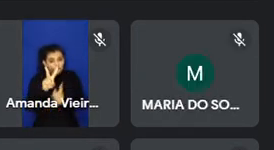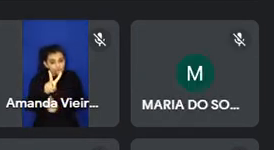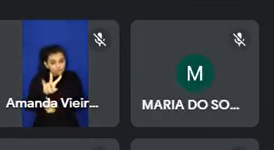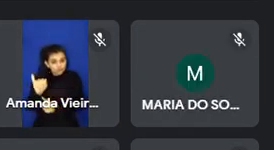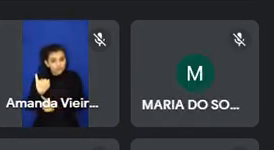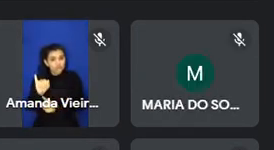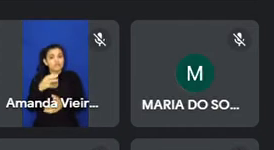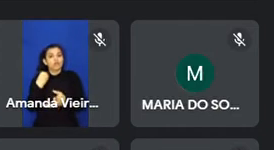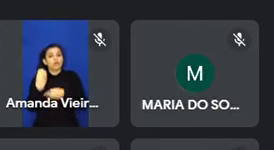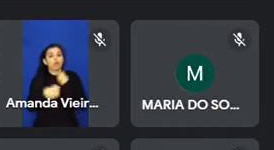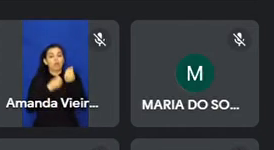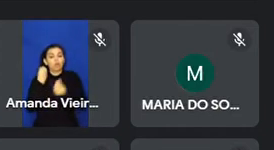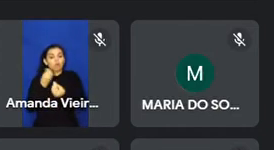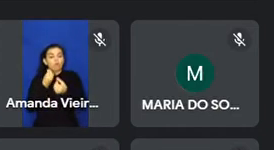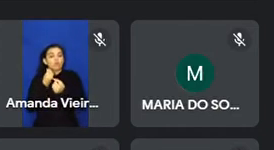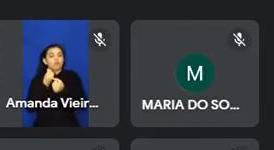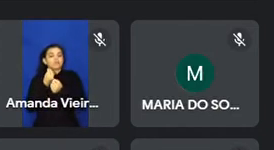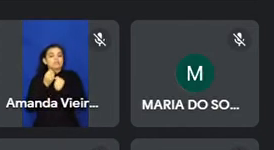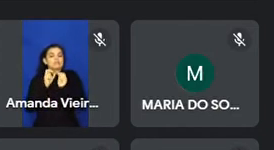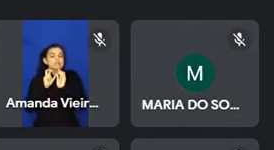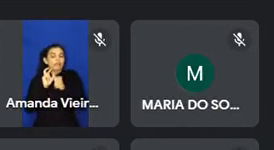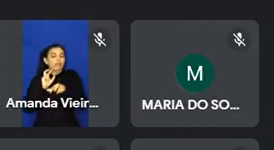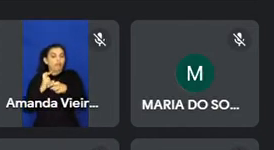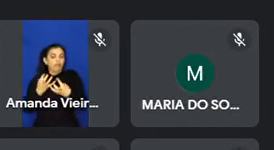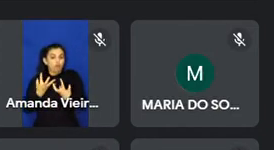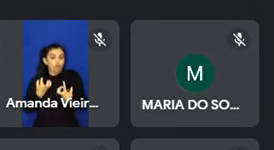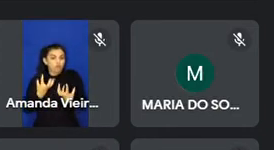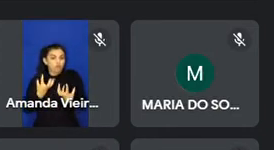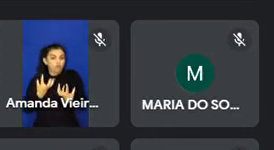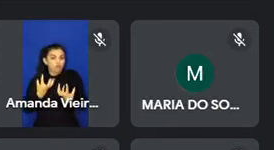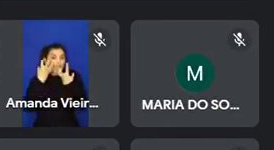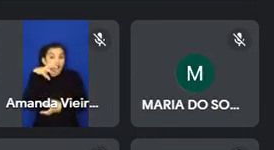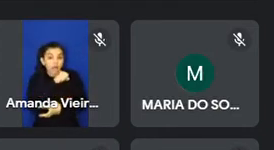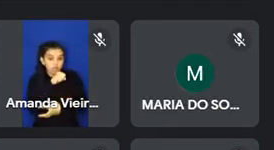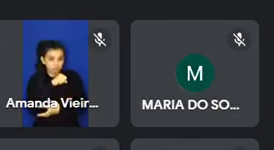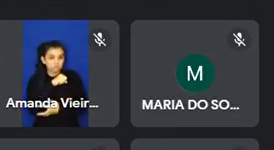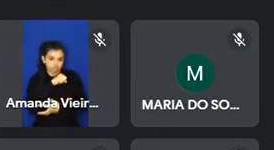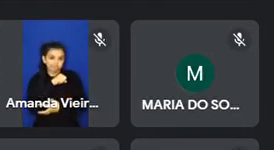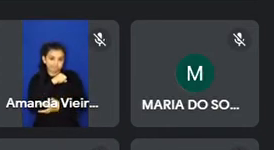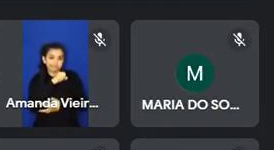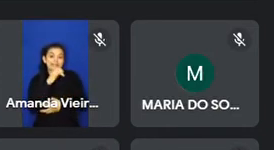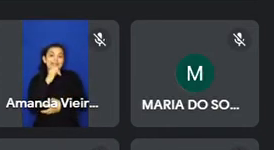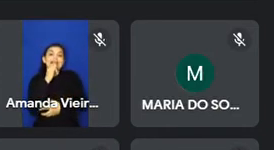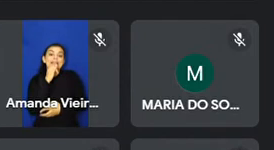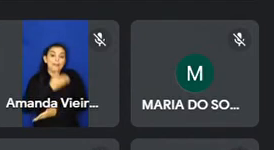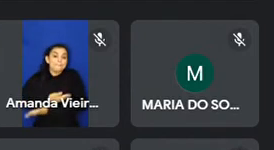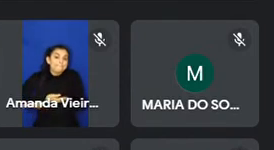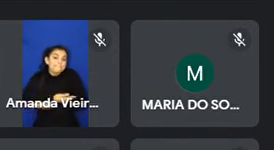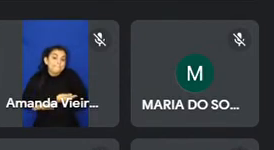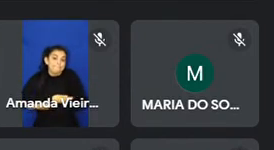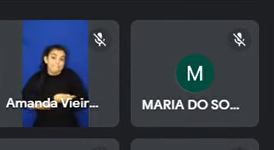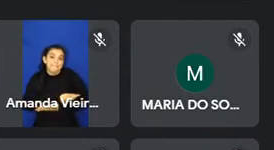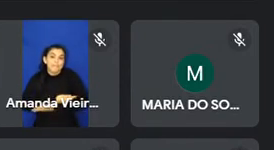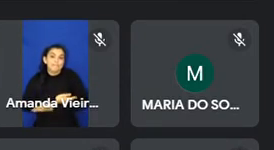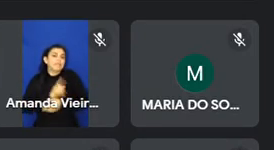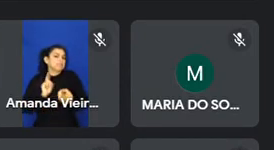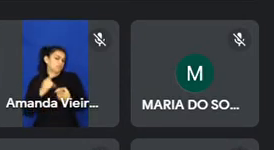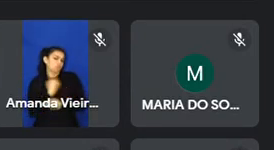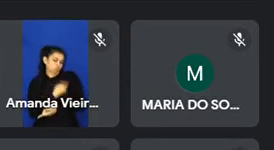forma mais rápida e mais eficiente. É por isso que quando a gente os bebezinhos, né, e nós mesmos